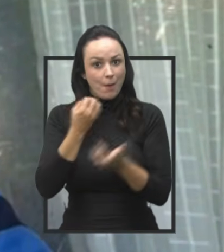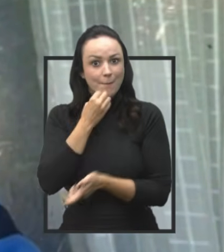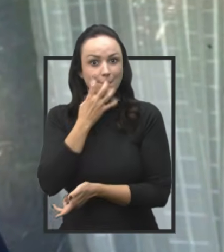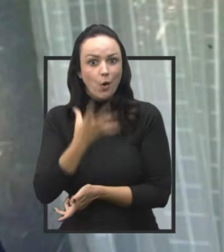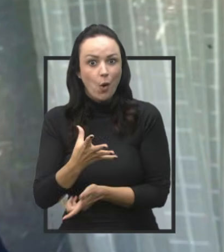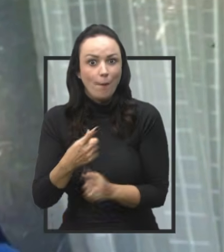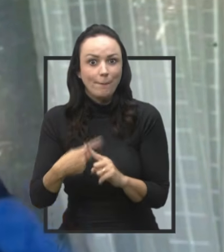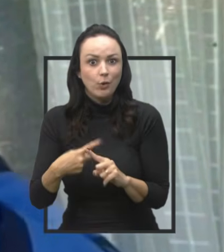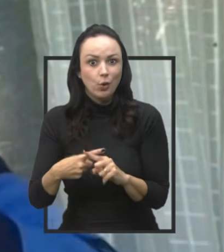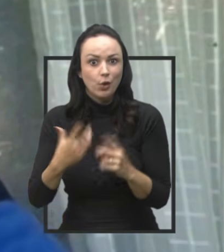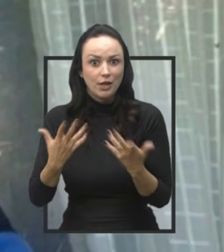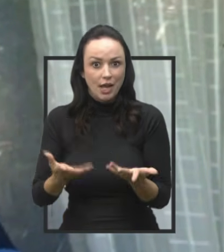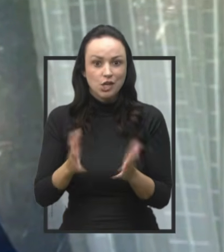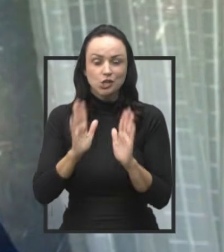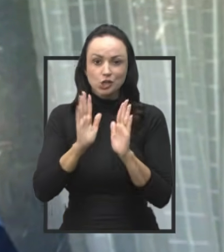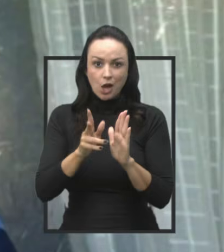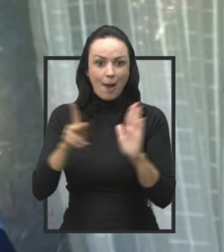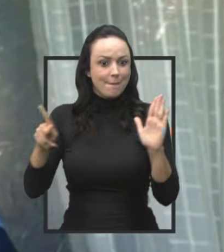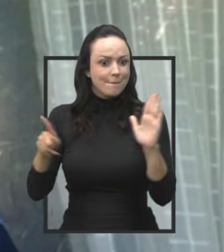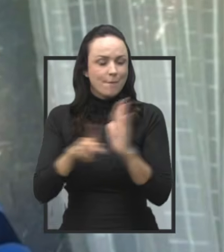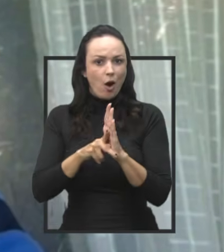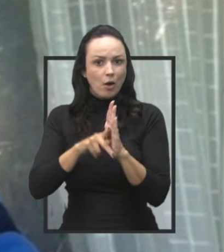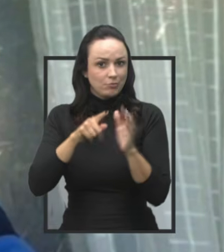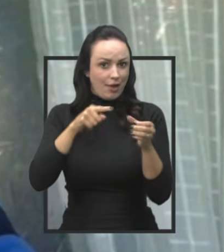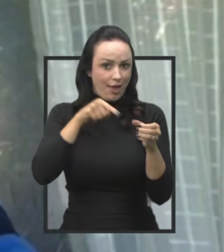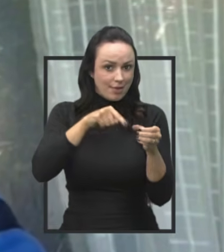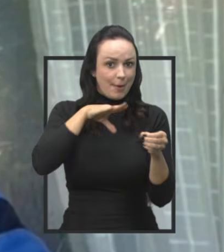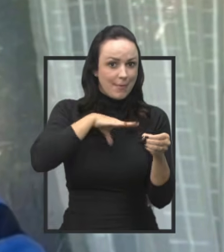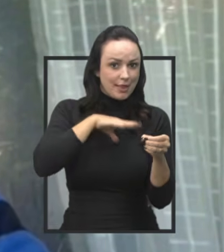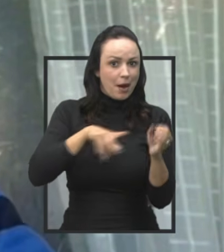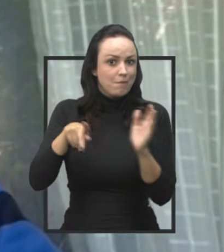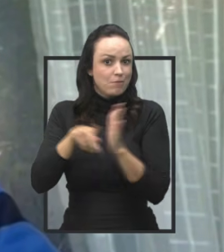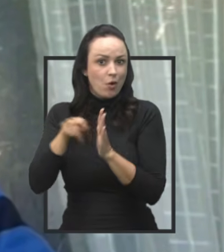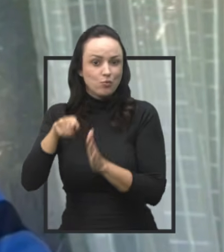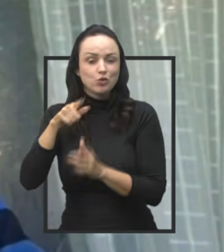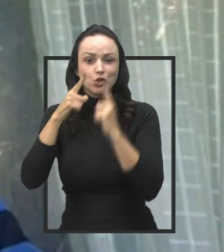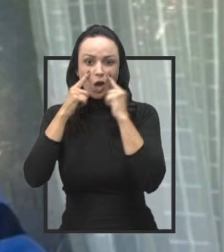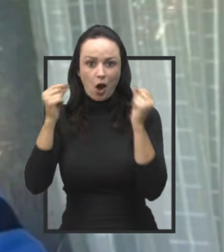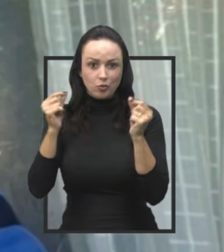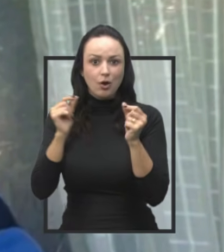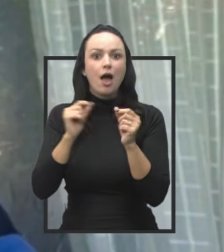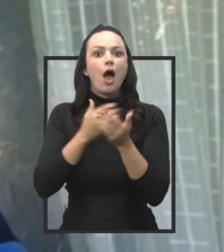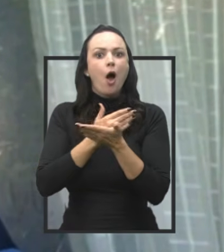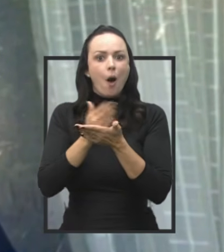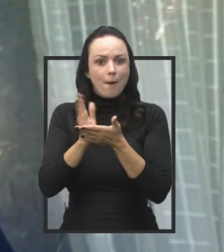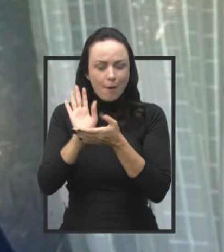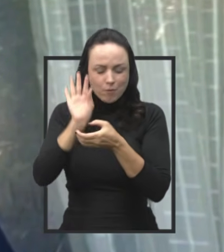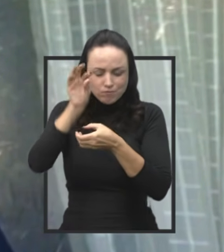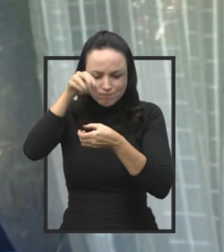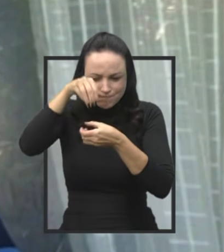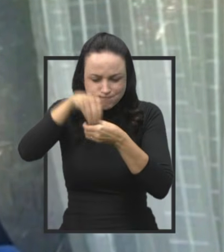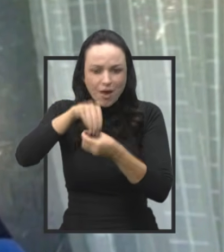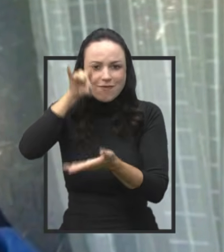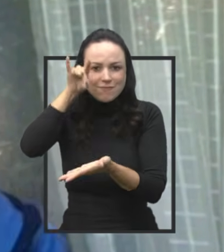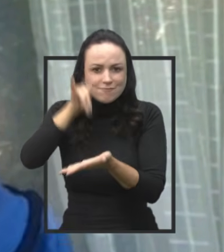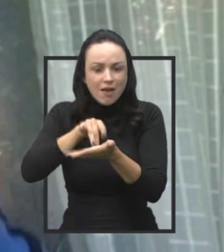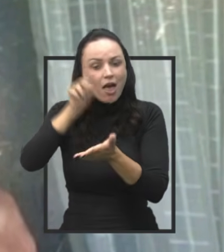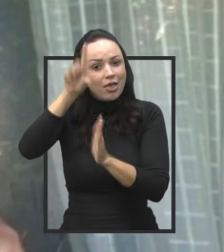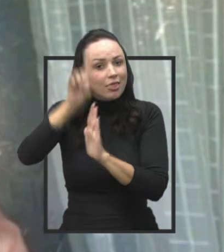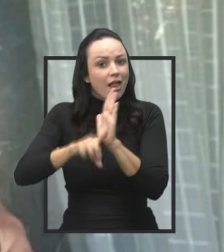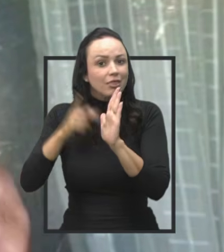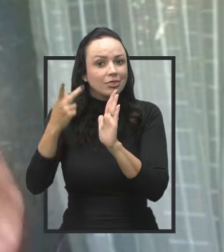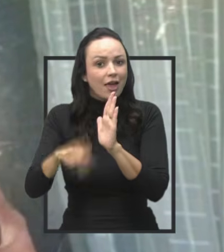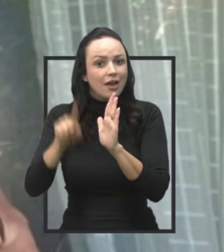porque ela acaba, como ela já pertencia a Jaú, ela acaba se integrando de fato a quem